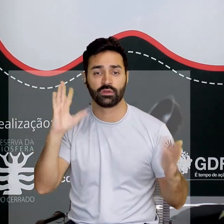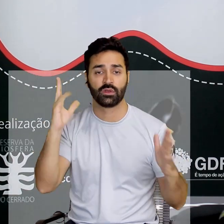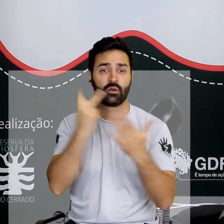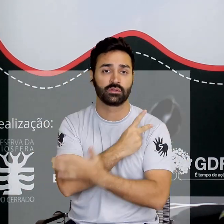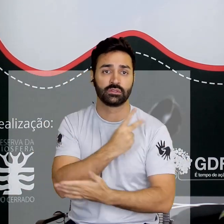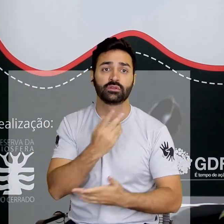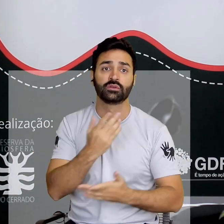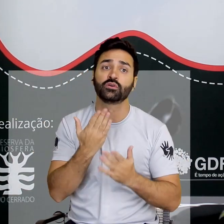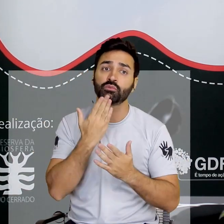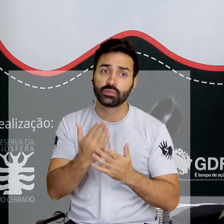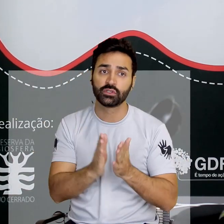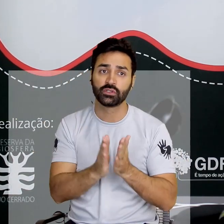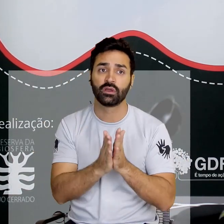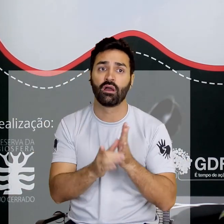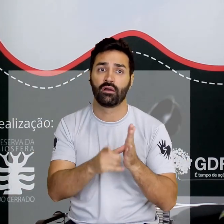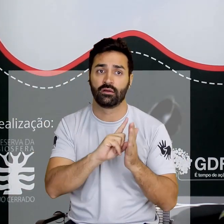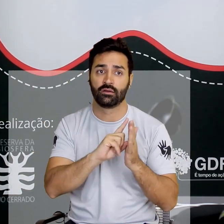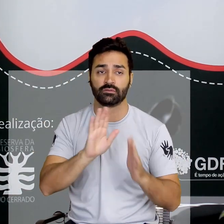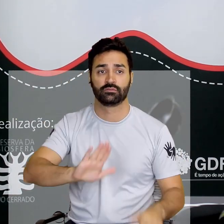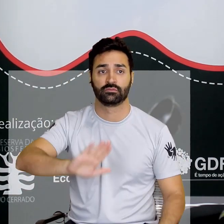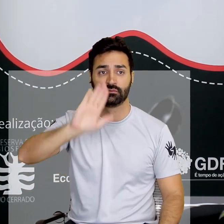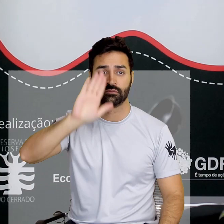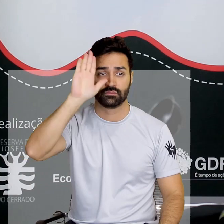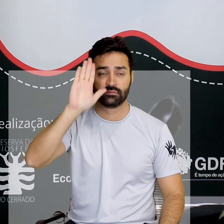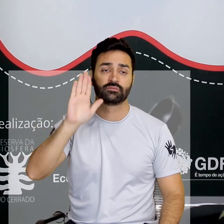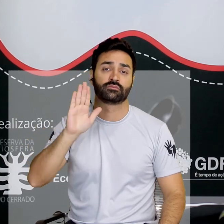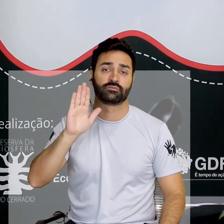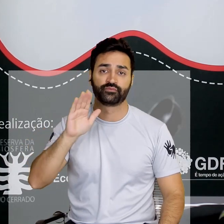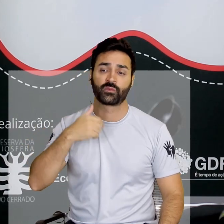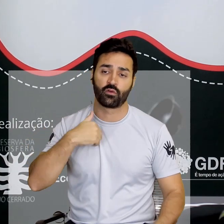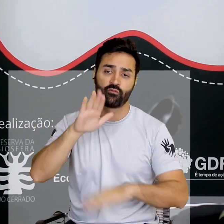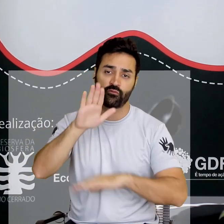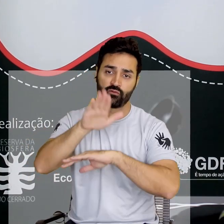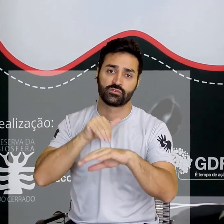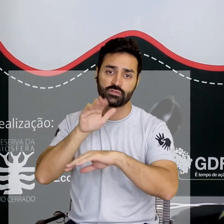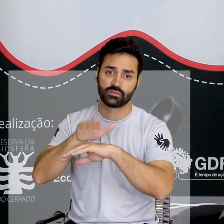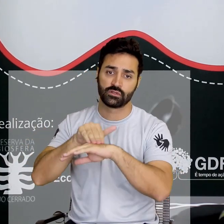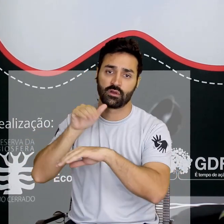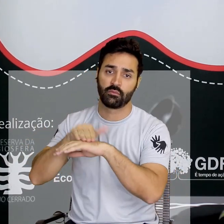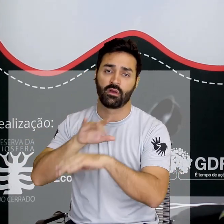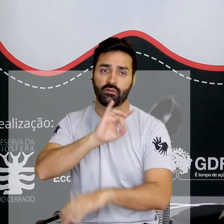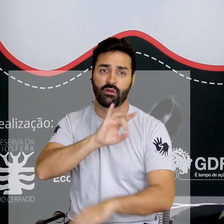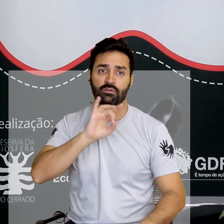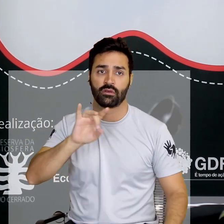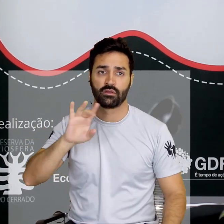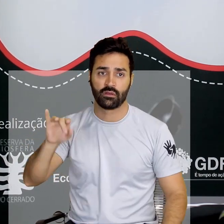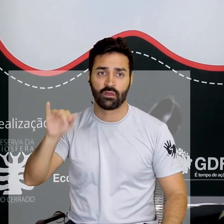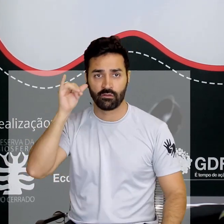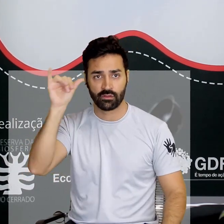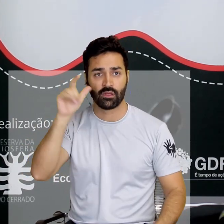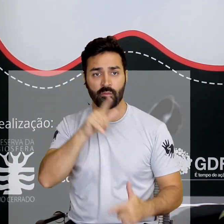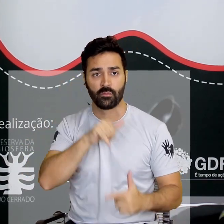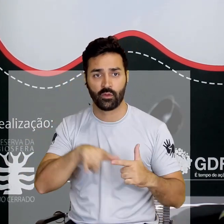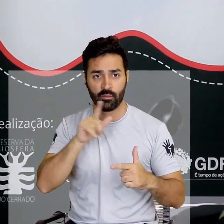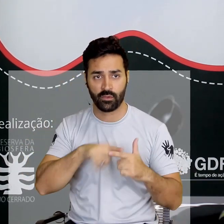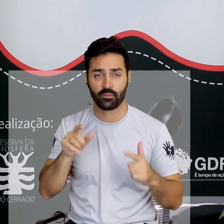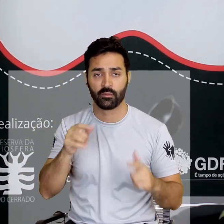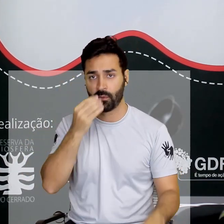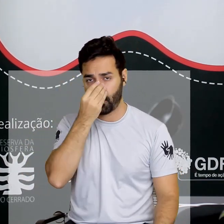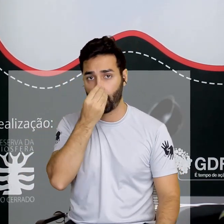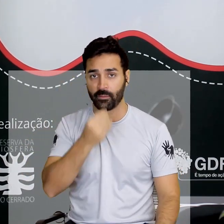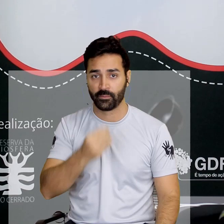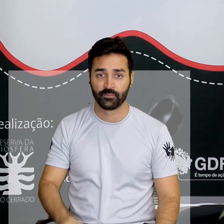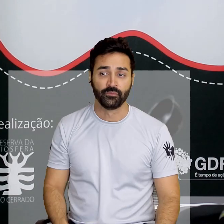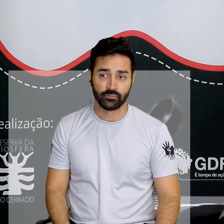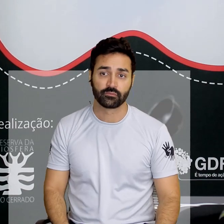levantasse a mão para poder falar. E aí, para a gente chama de um por um para não ter problema. E aí a gente pode abrir para